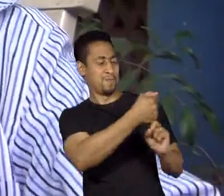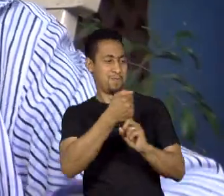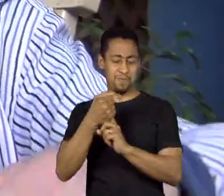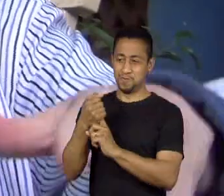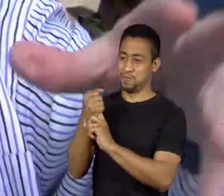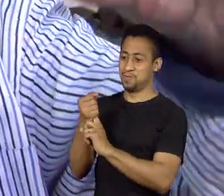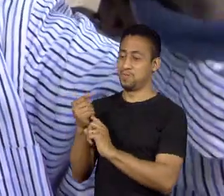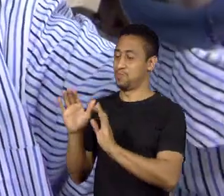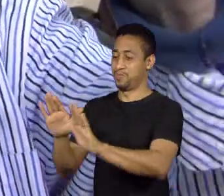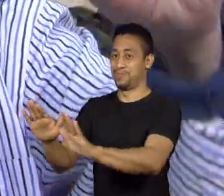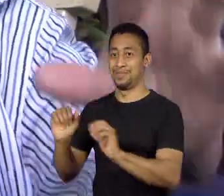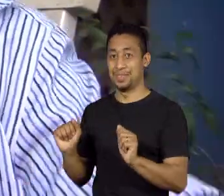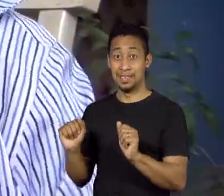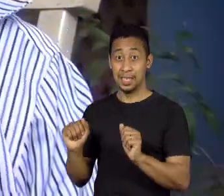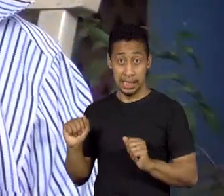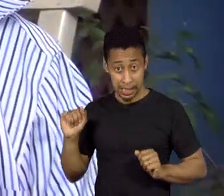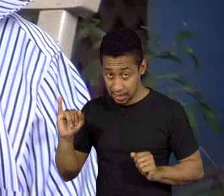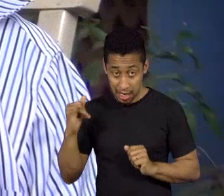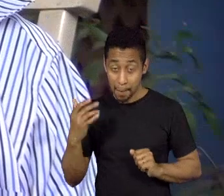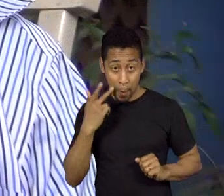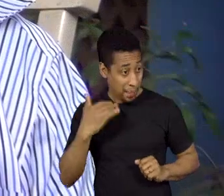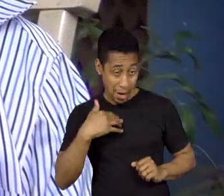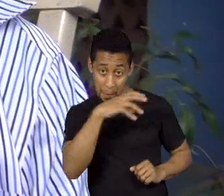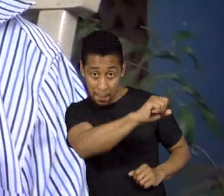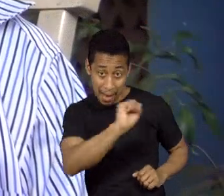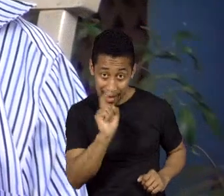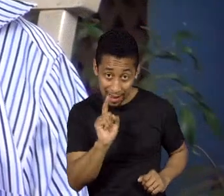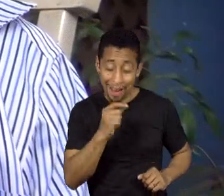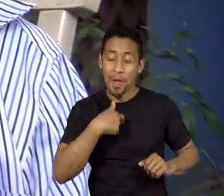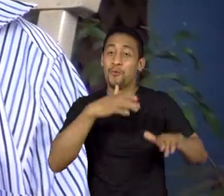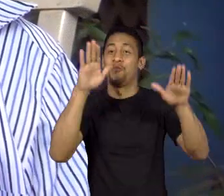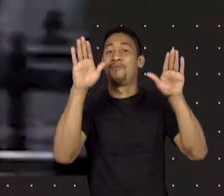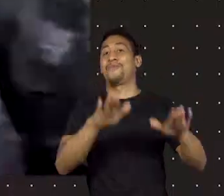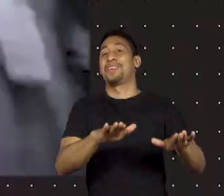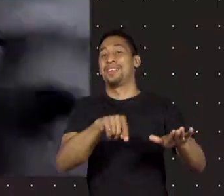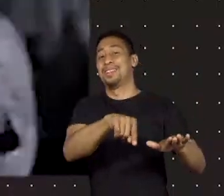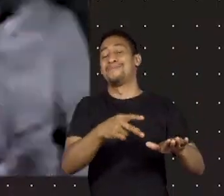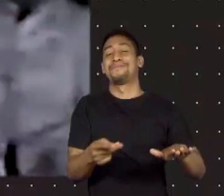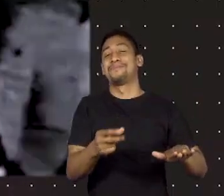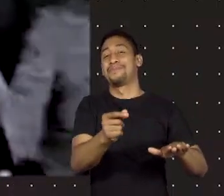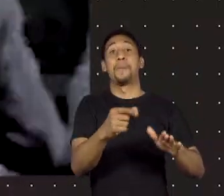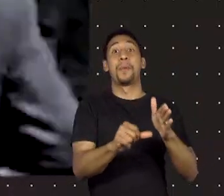Senão, estaria até agora. Foi a primeira vez que estive num palco.